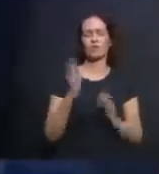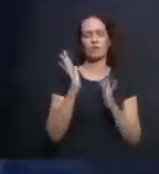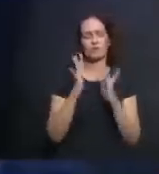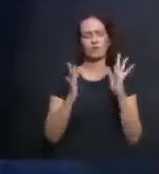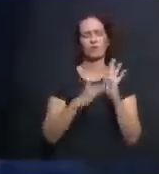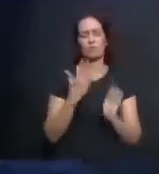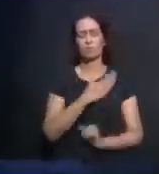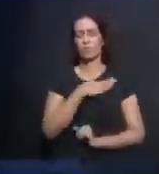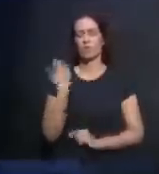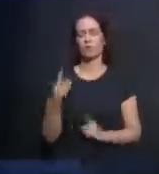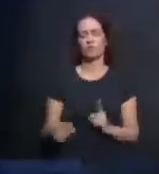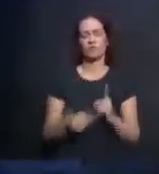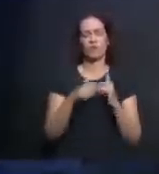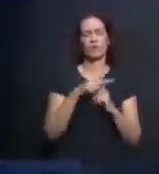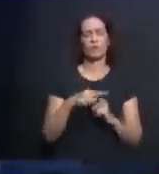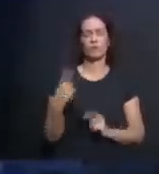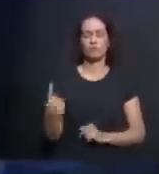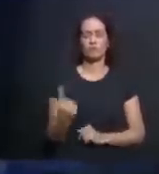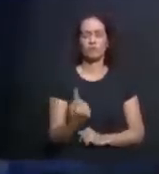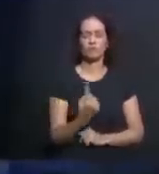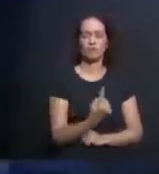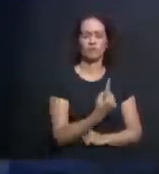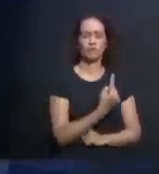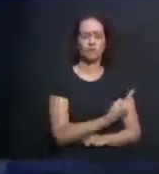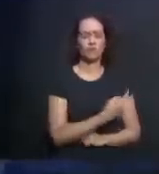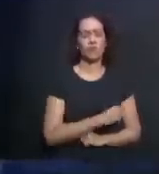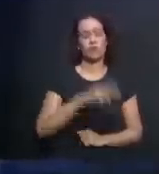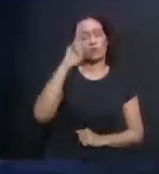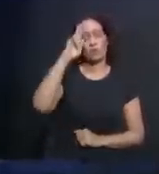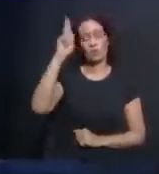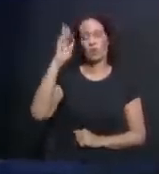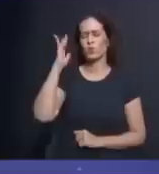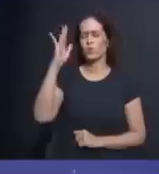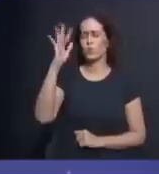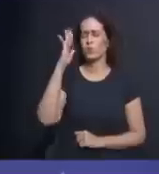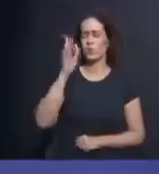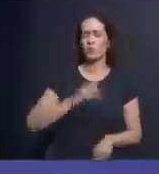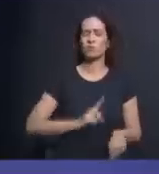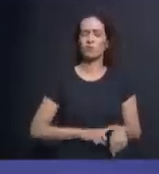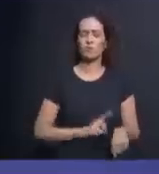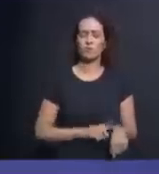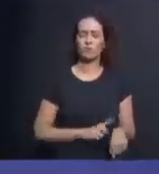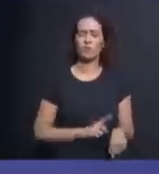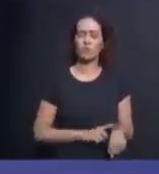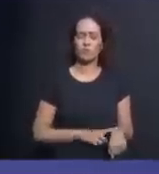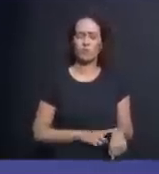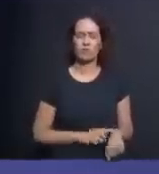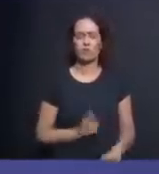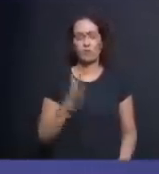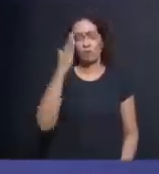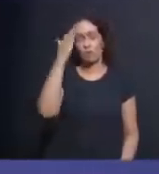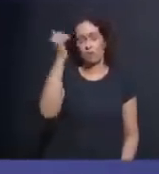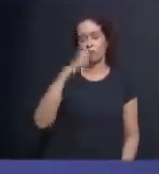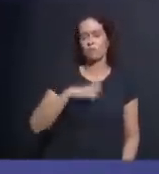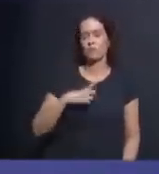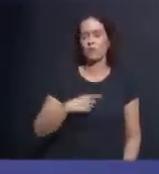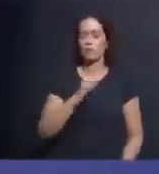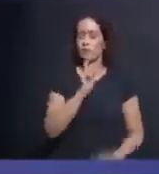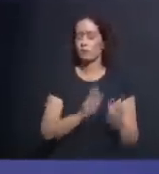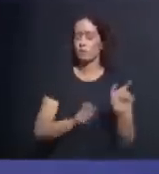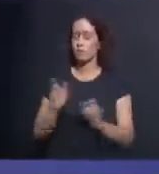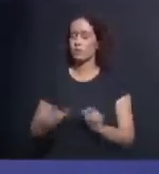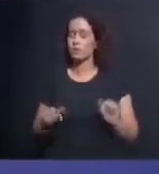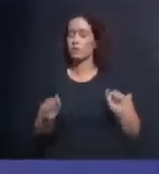o Teu Filho Jesus morreu na cruz por eles, Pai. E o Senhor sonhou com esse momento. Eu sei que existem pessoas aqui, Deus, que